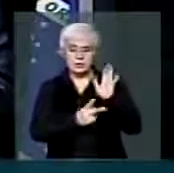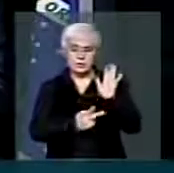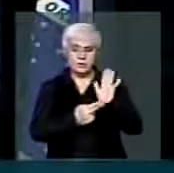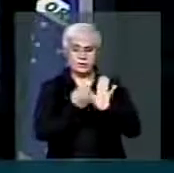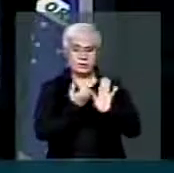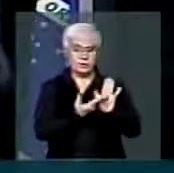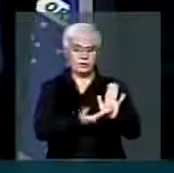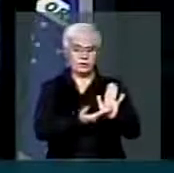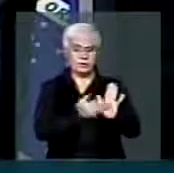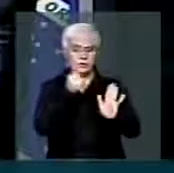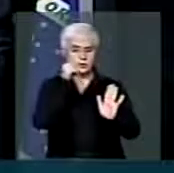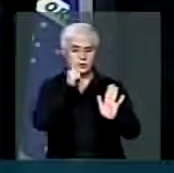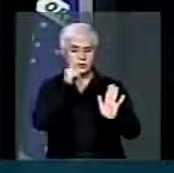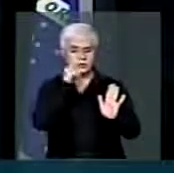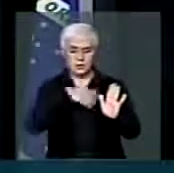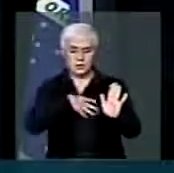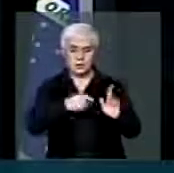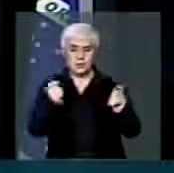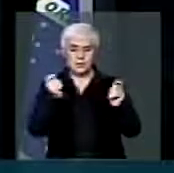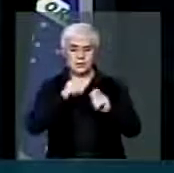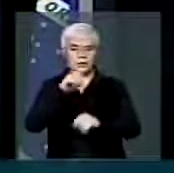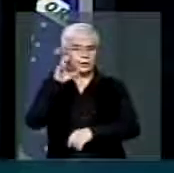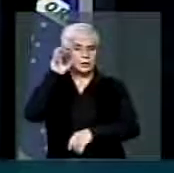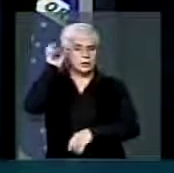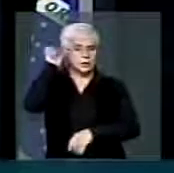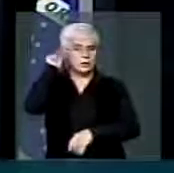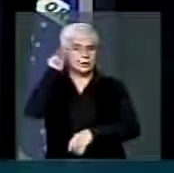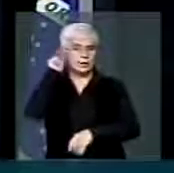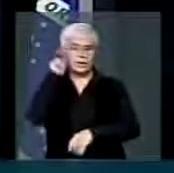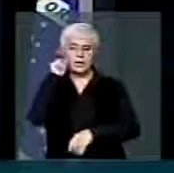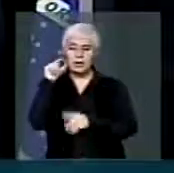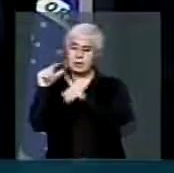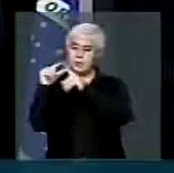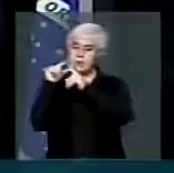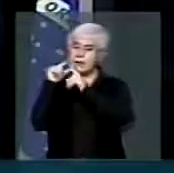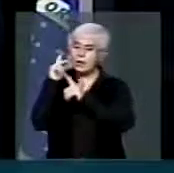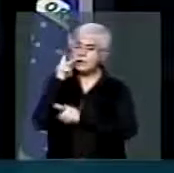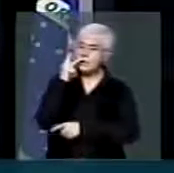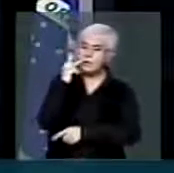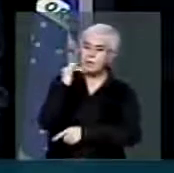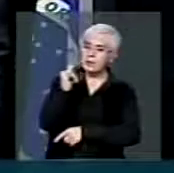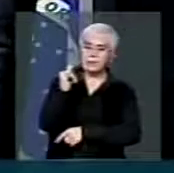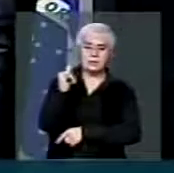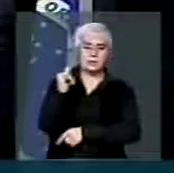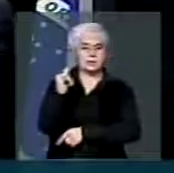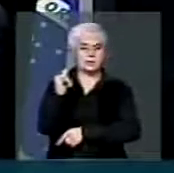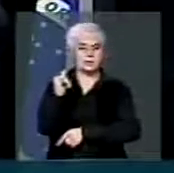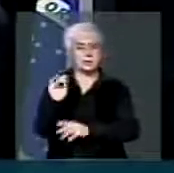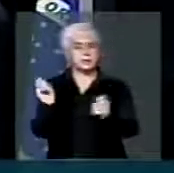presidente, possa escutar a palavra pai, e escutando a palavra pai,